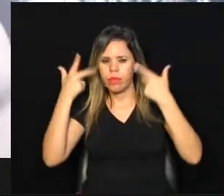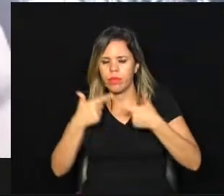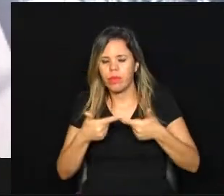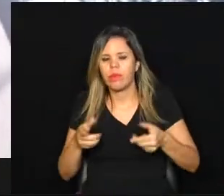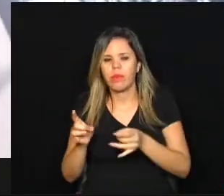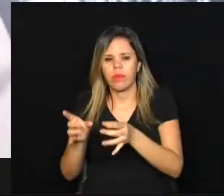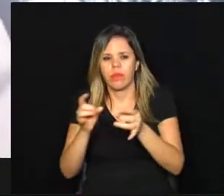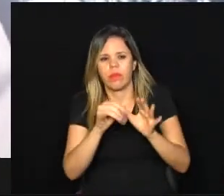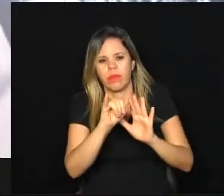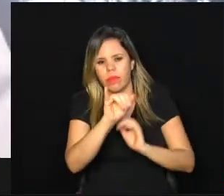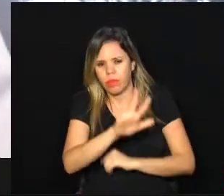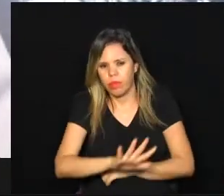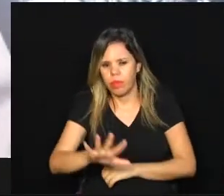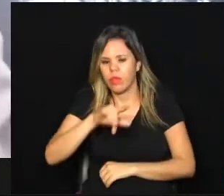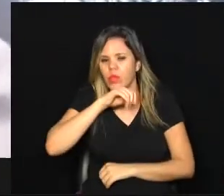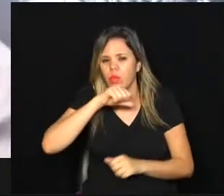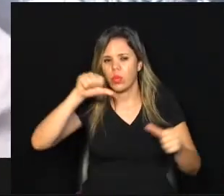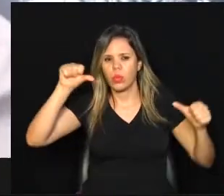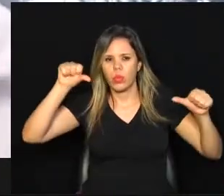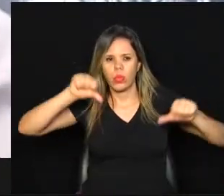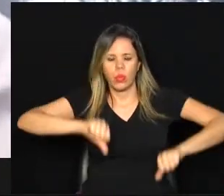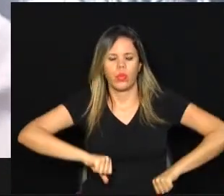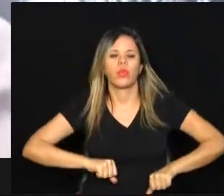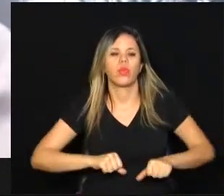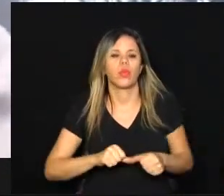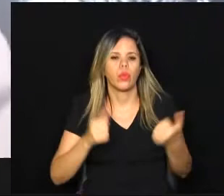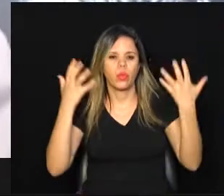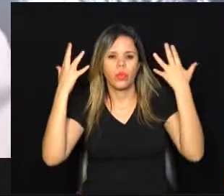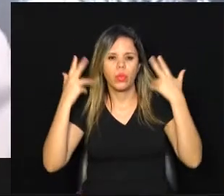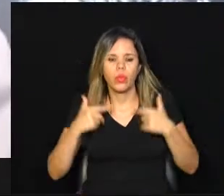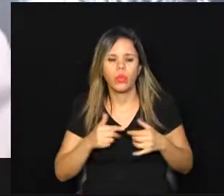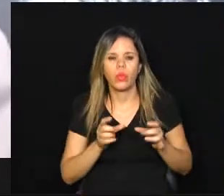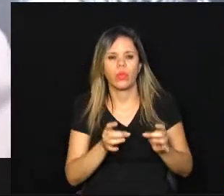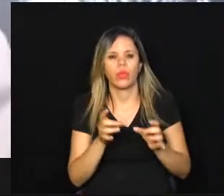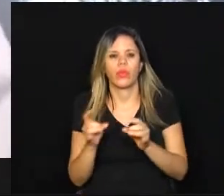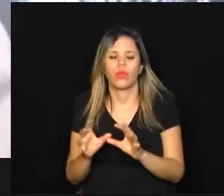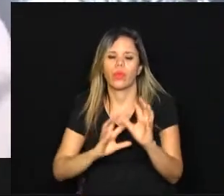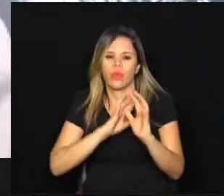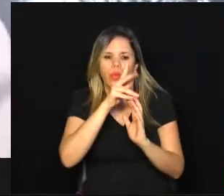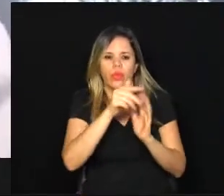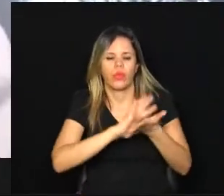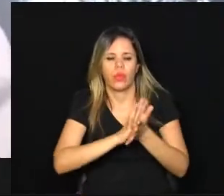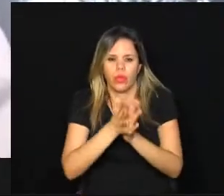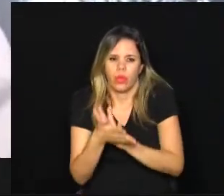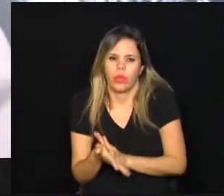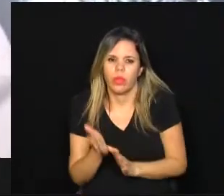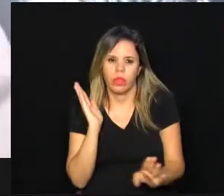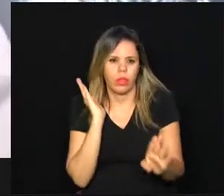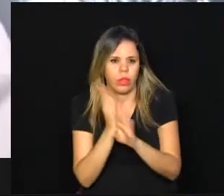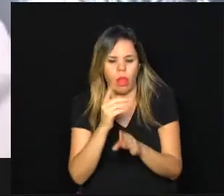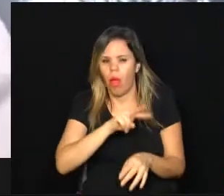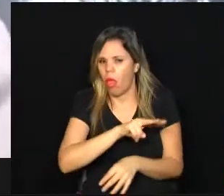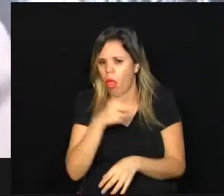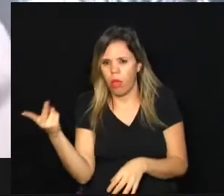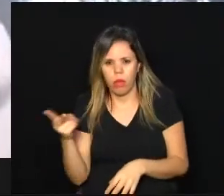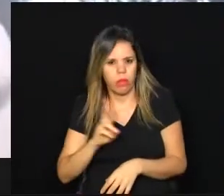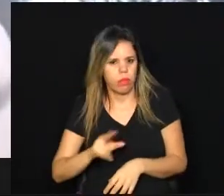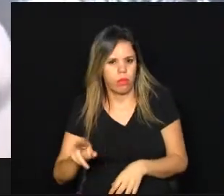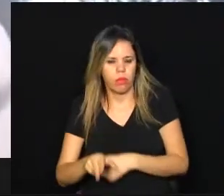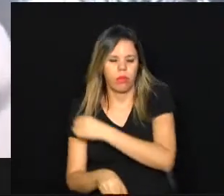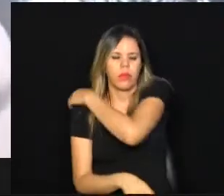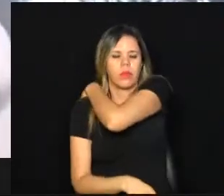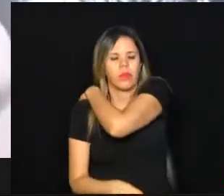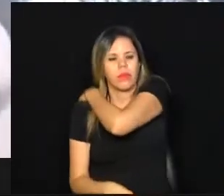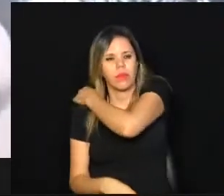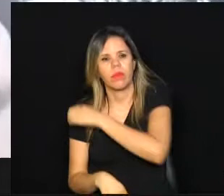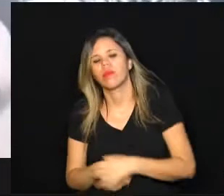muita imagem negativa de que o agro vem a destruir o meio ambiente. A gente já constatou que isso é o contrário, que